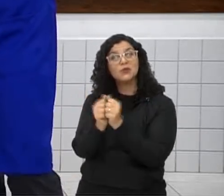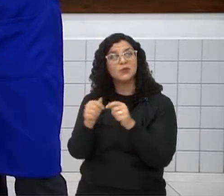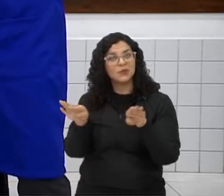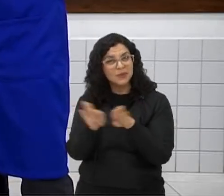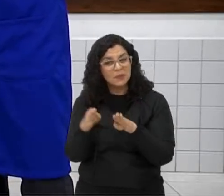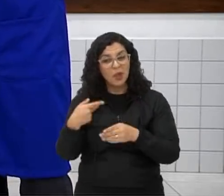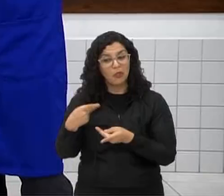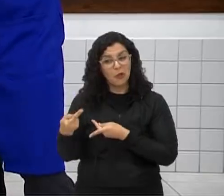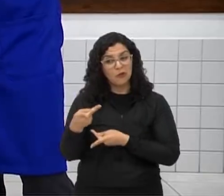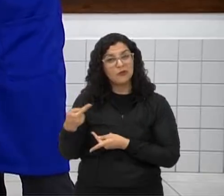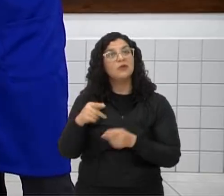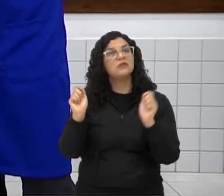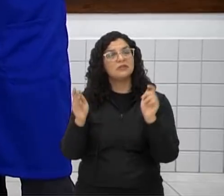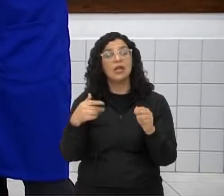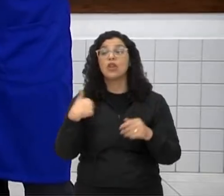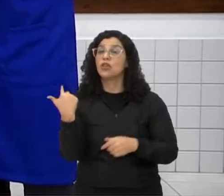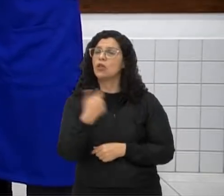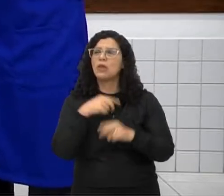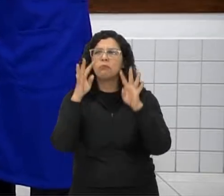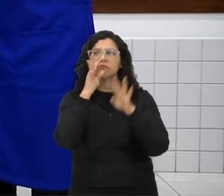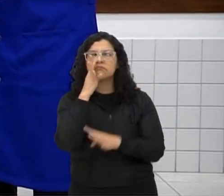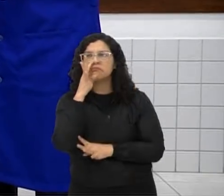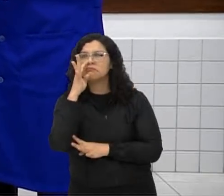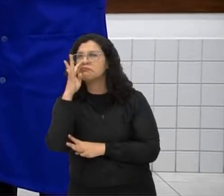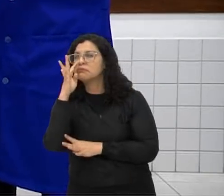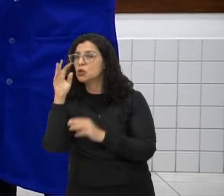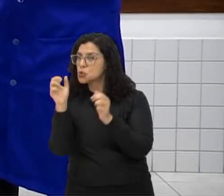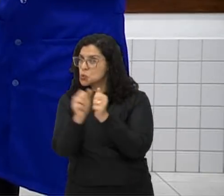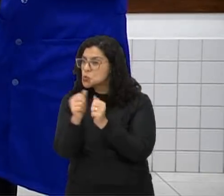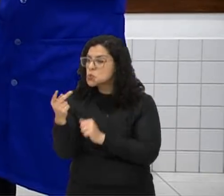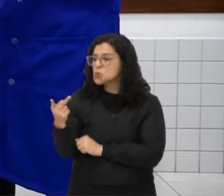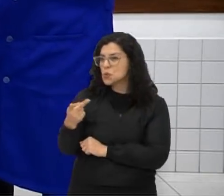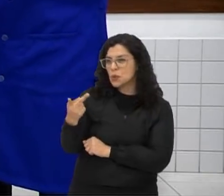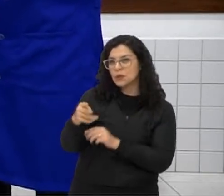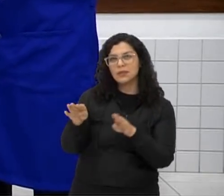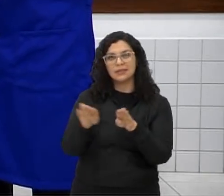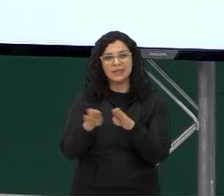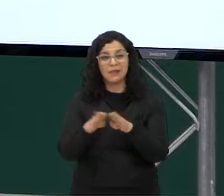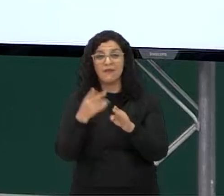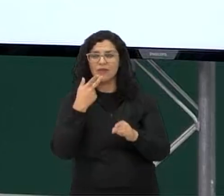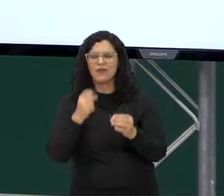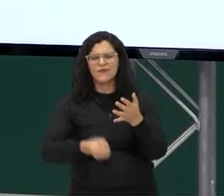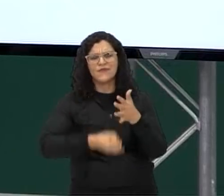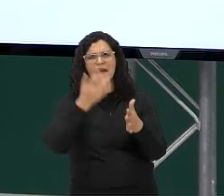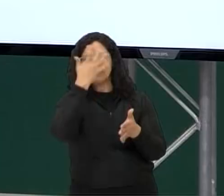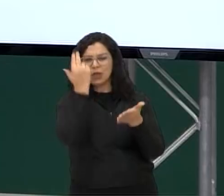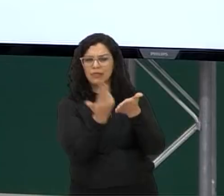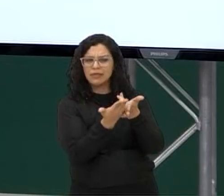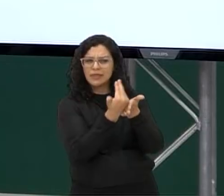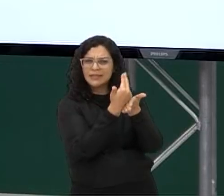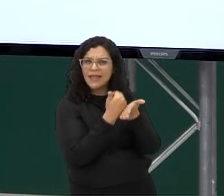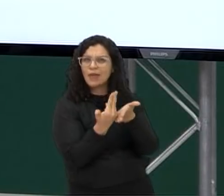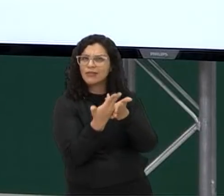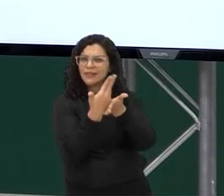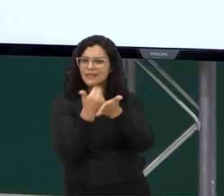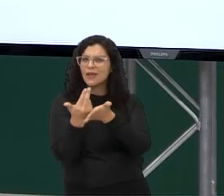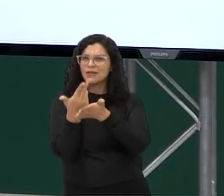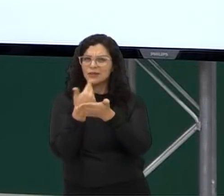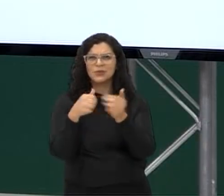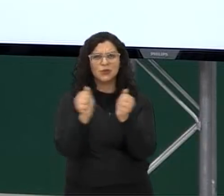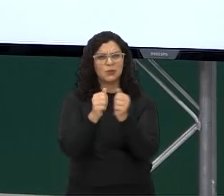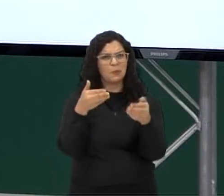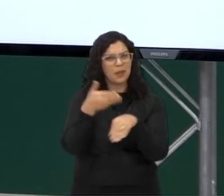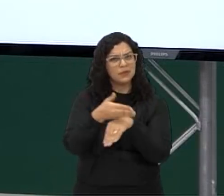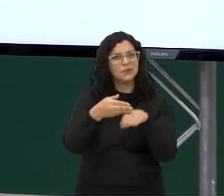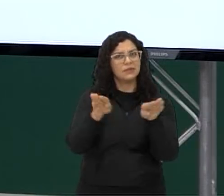professor? Exatamente, eu estava lá também, juntamente com o professor Peterson, juntamente com vários cartunistas, o Fulvio também fez participação conosco,